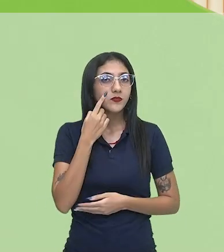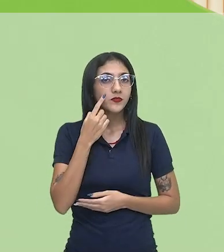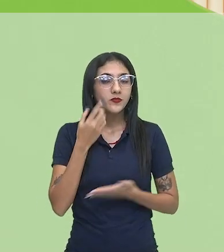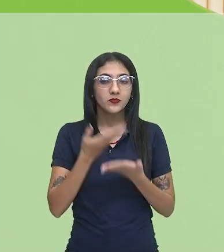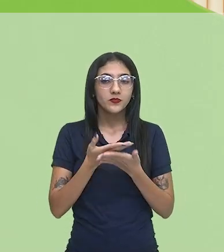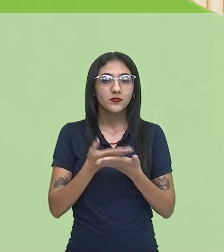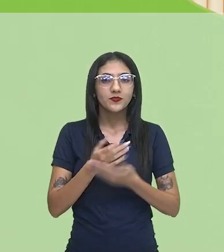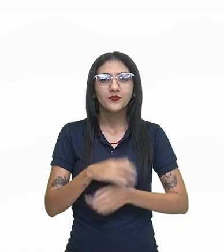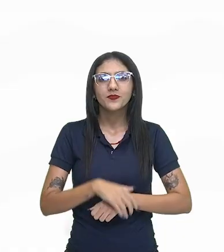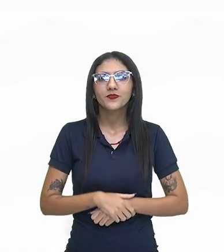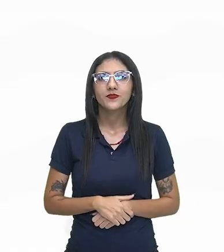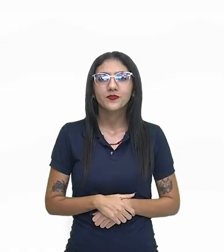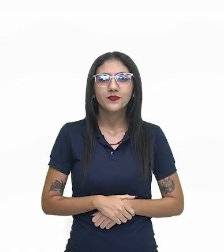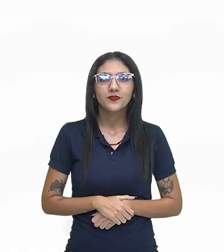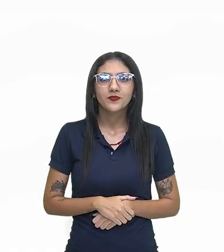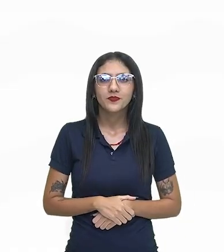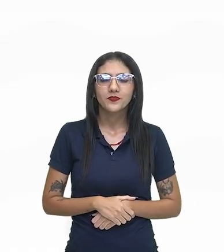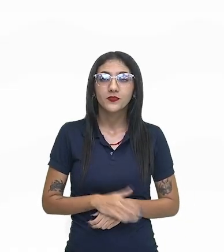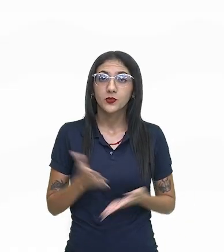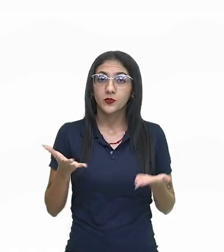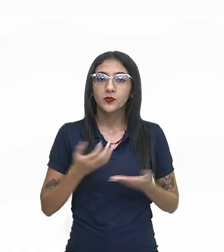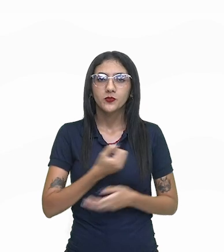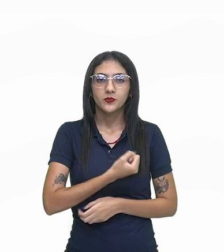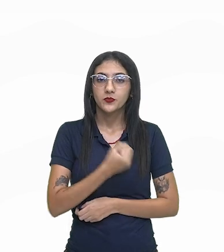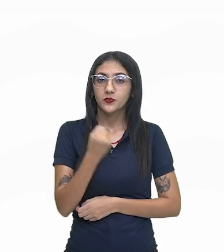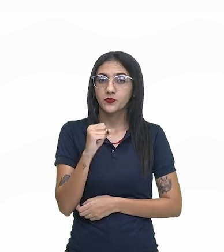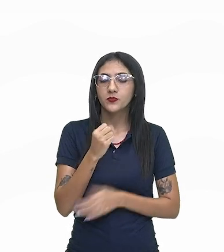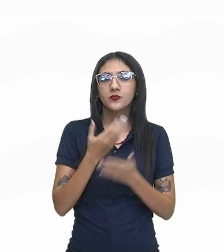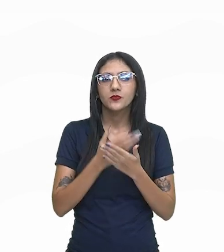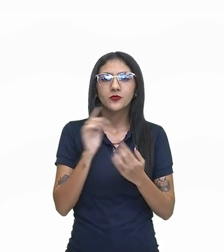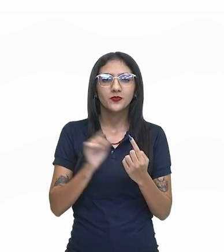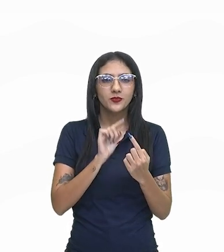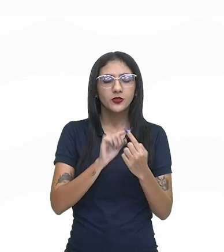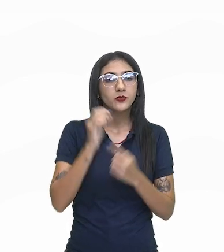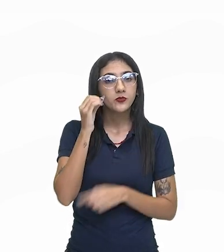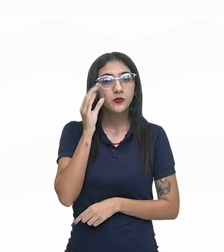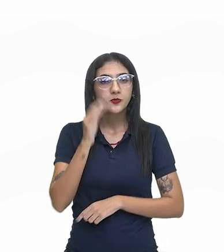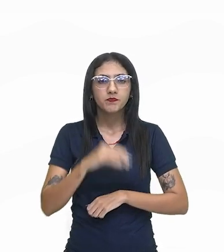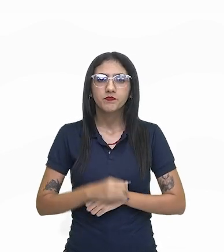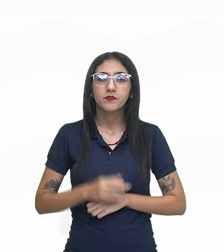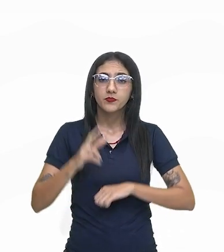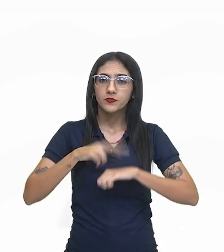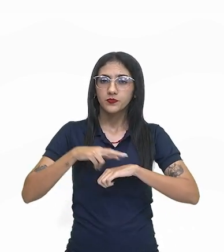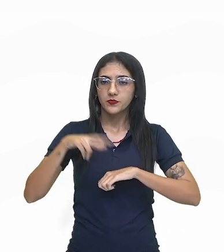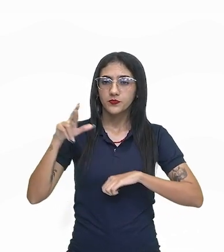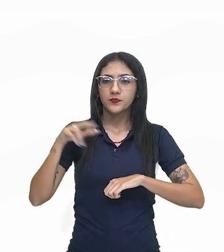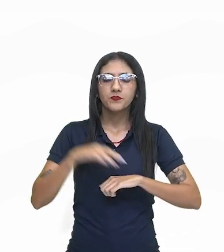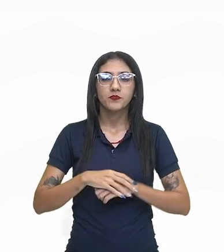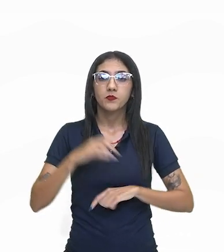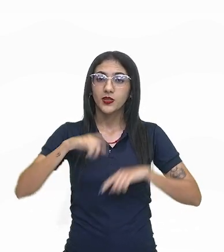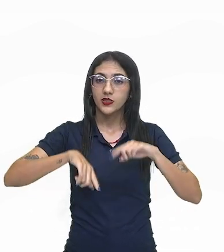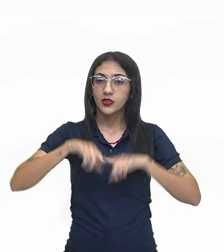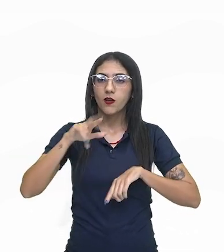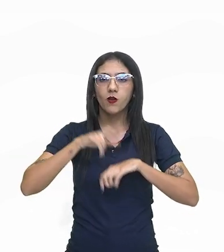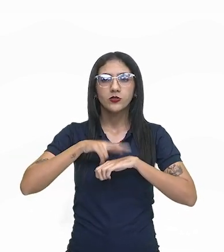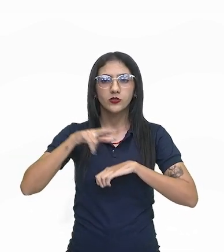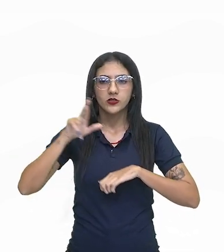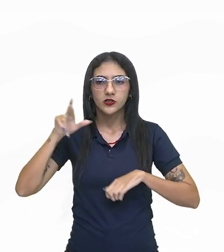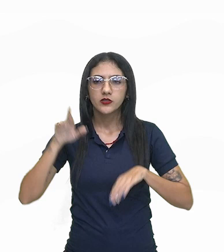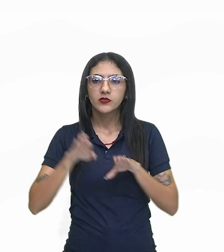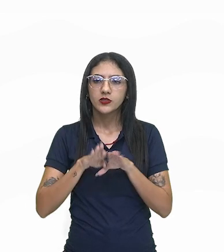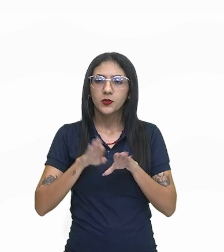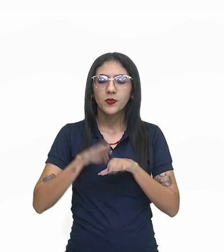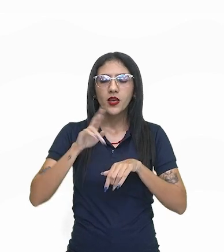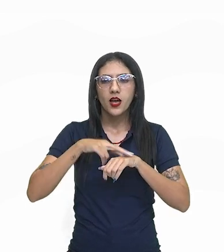hoje. A aula de hoje é de número 8, objetos de conhecimento radioatividade, material radioativo e